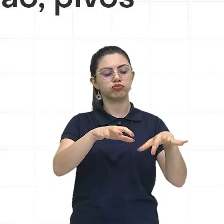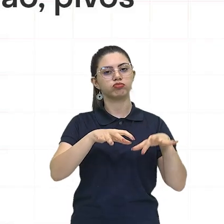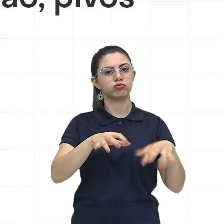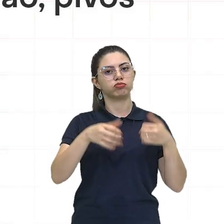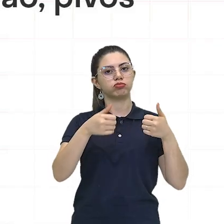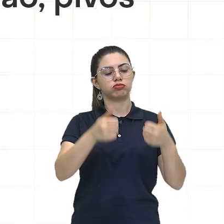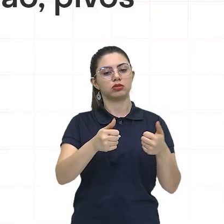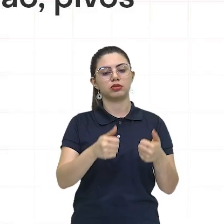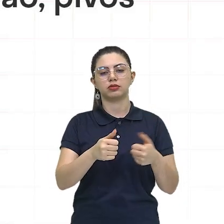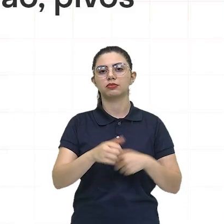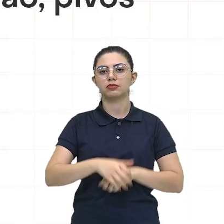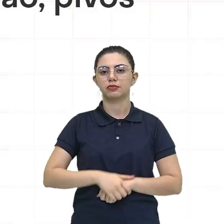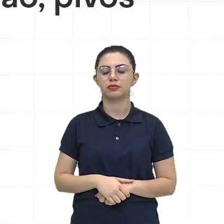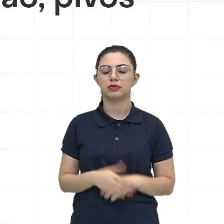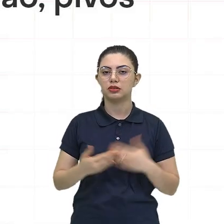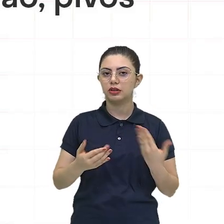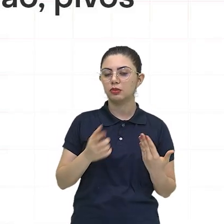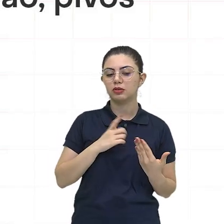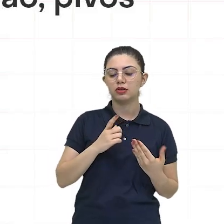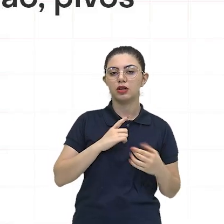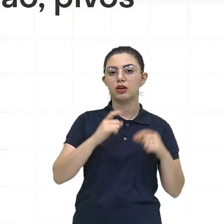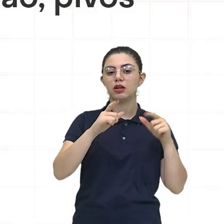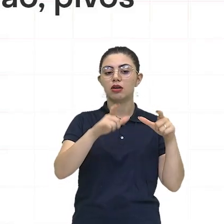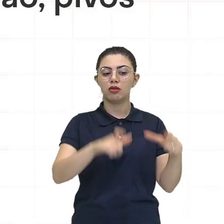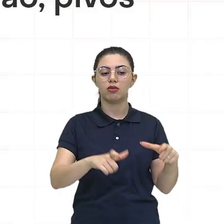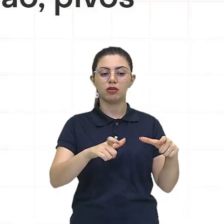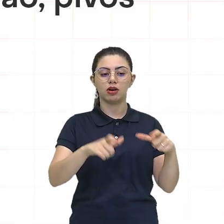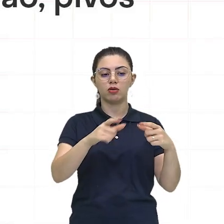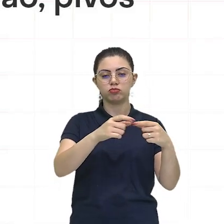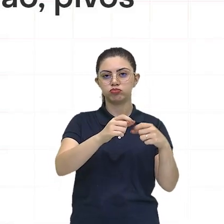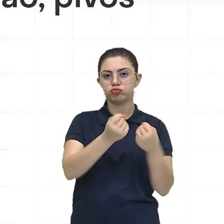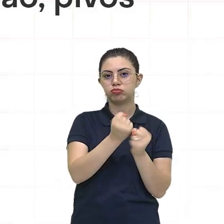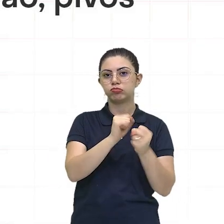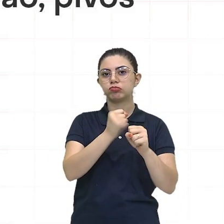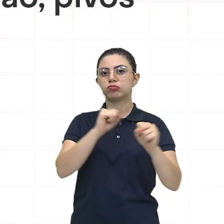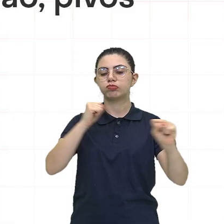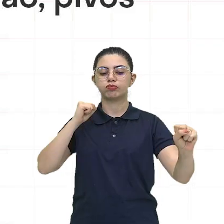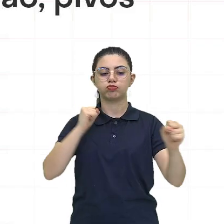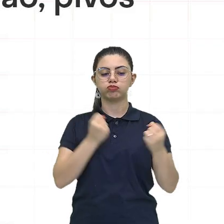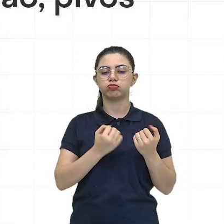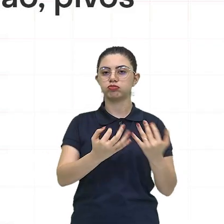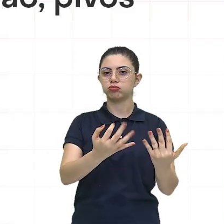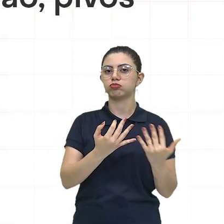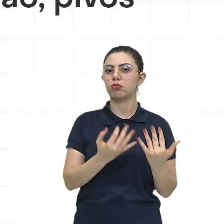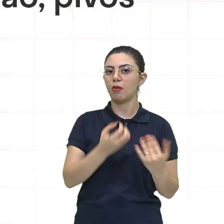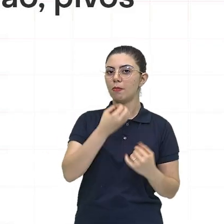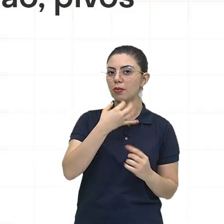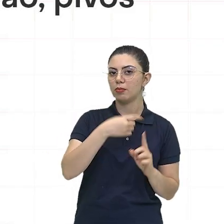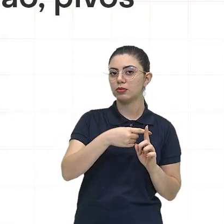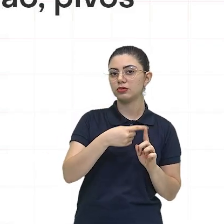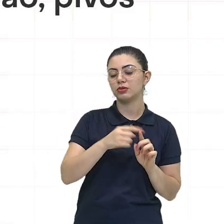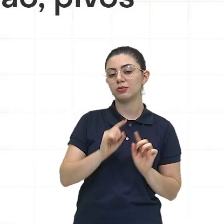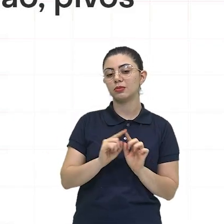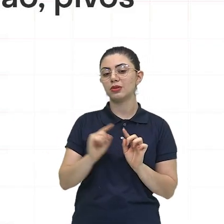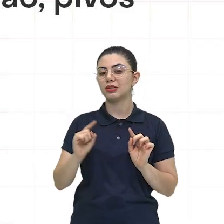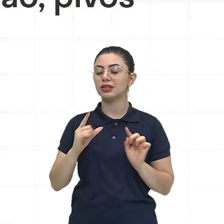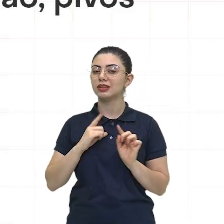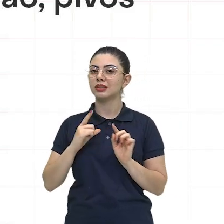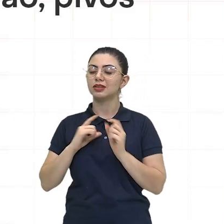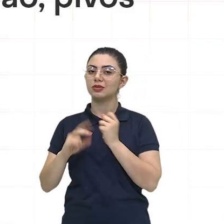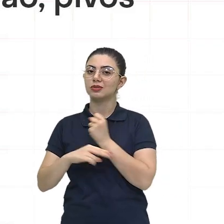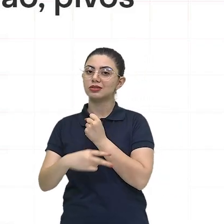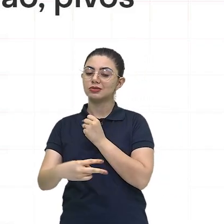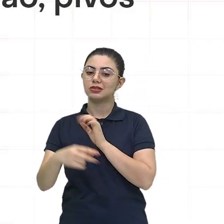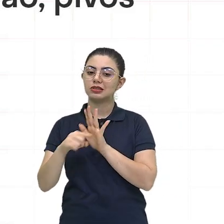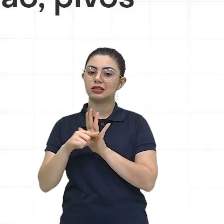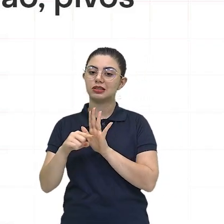irrigação principalmente em grandes campos, onde a quantidade desse cultivo acaba sendo muito alto. Porém, também teremos desvantagens,